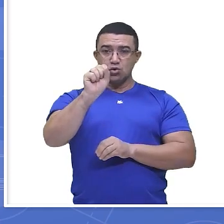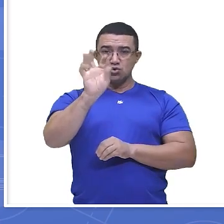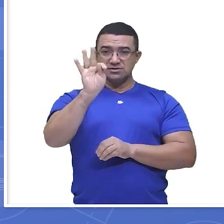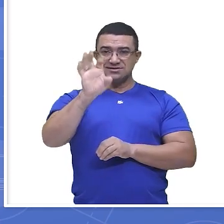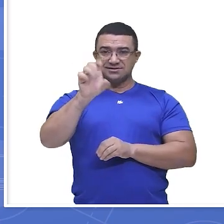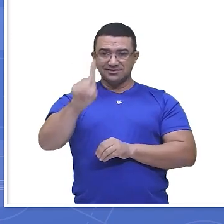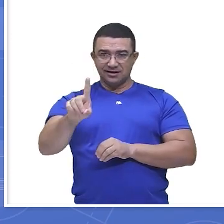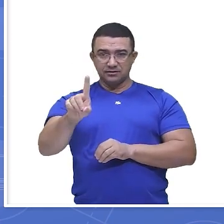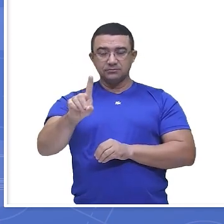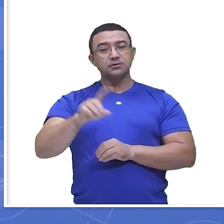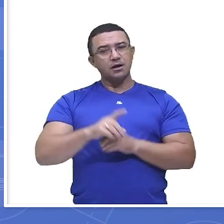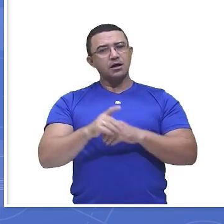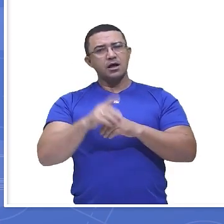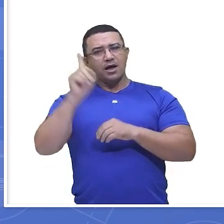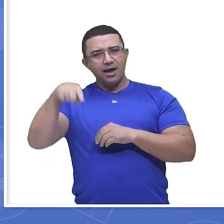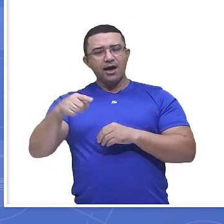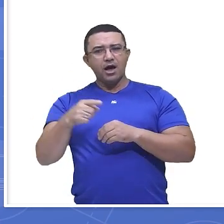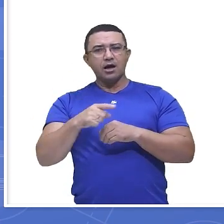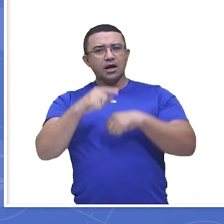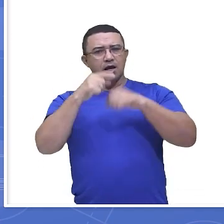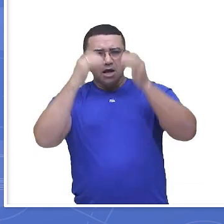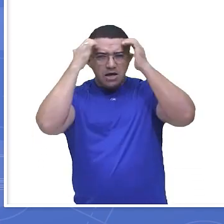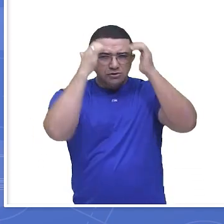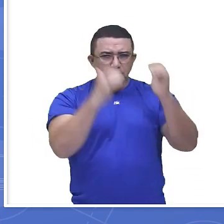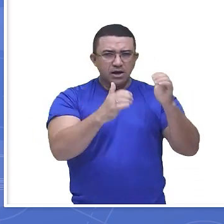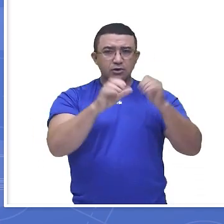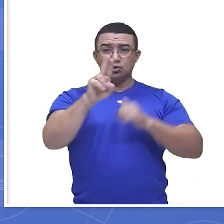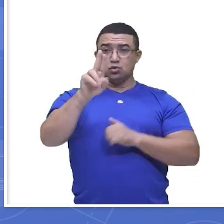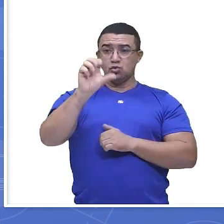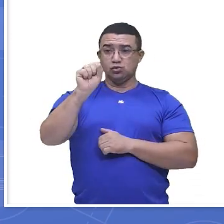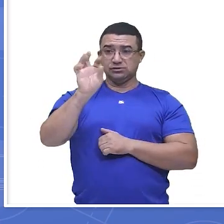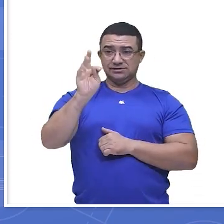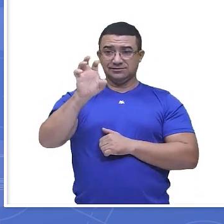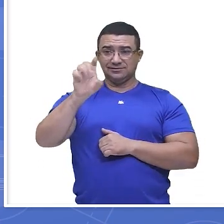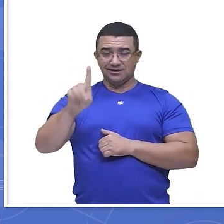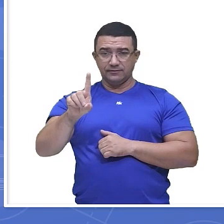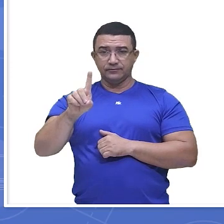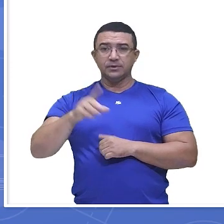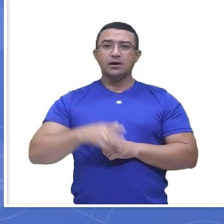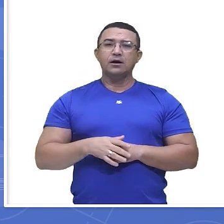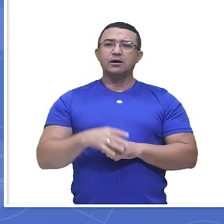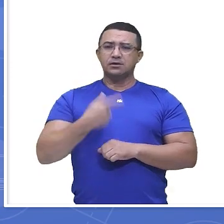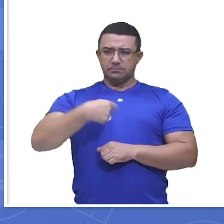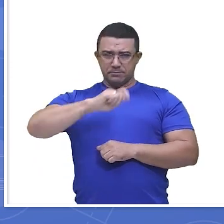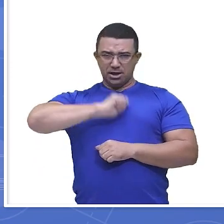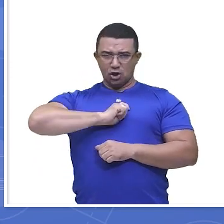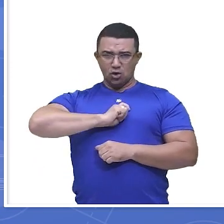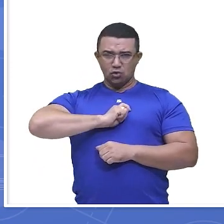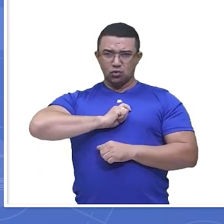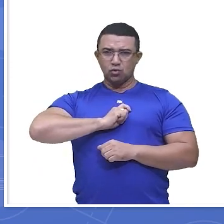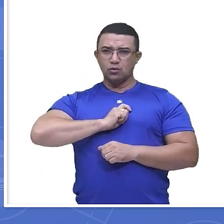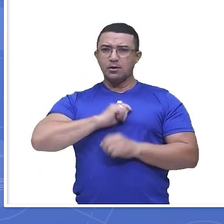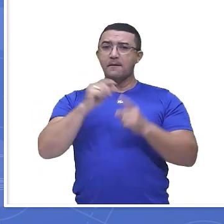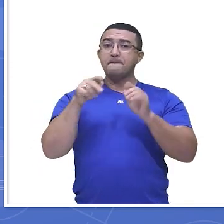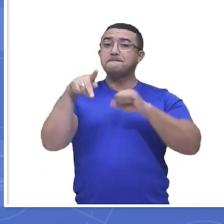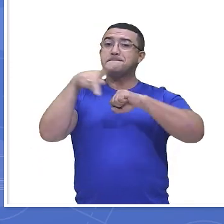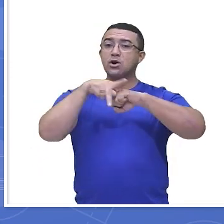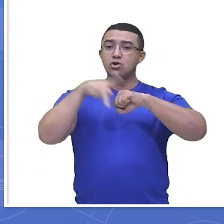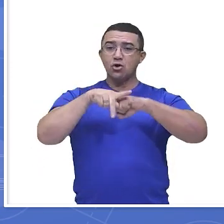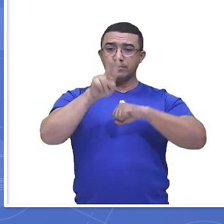de gentileza para com a pessoa, ok? Então, na língua espanhola, o pronome usted, ele é o que